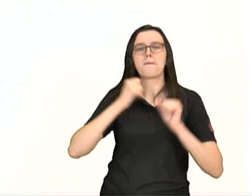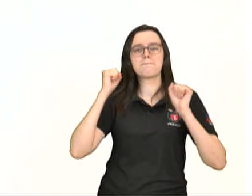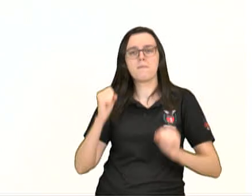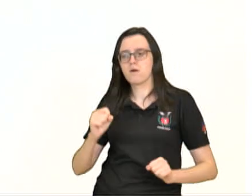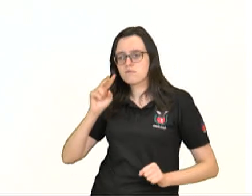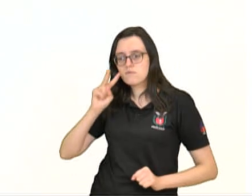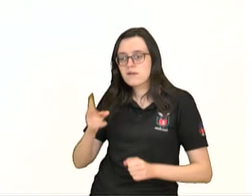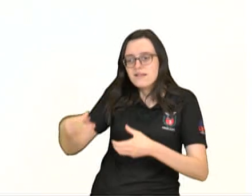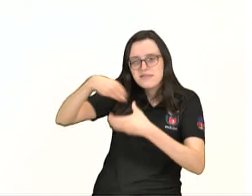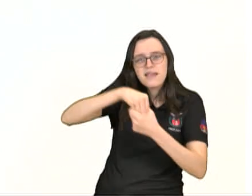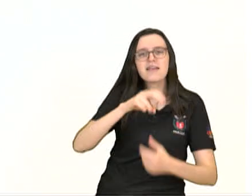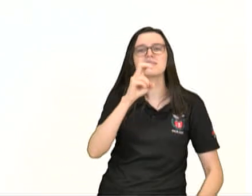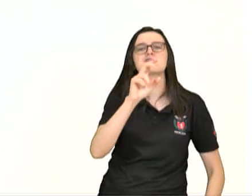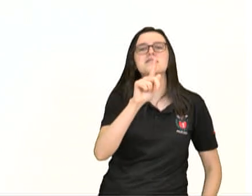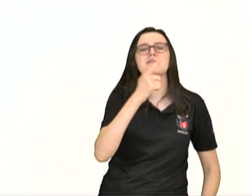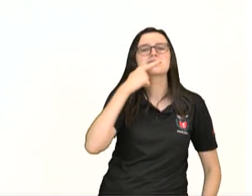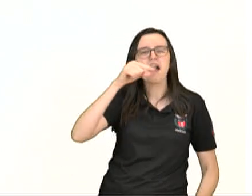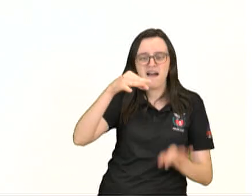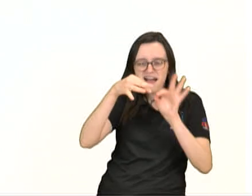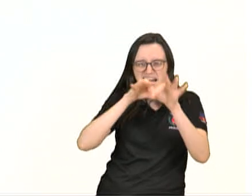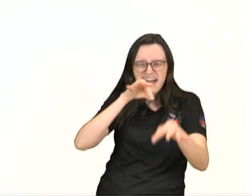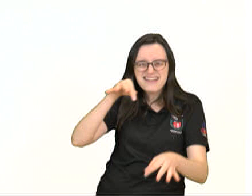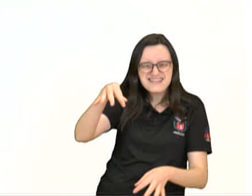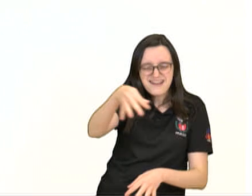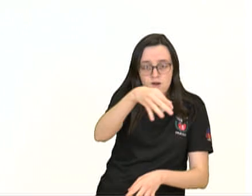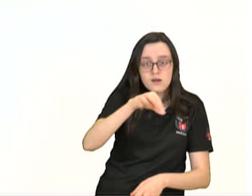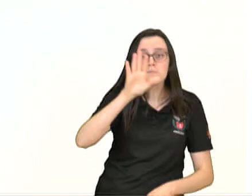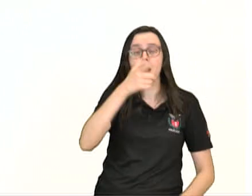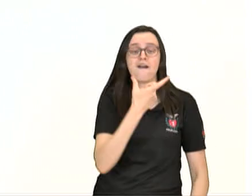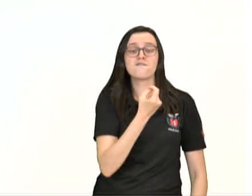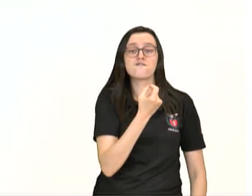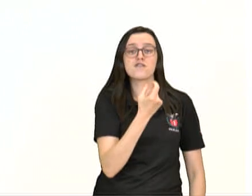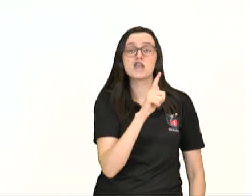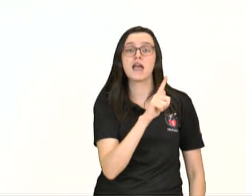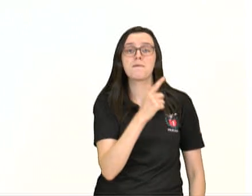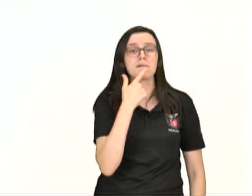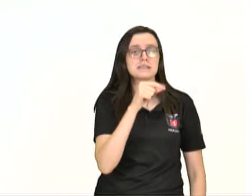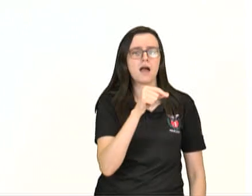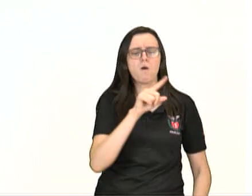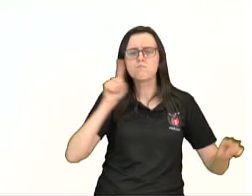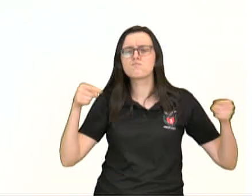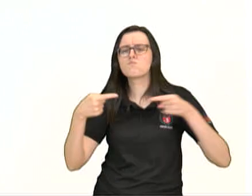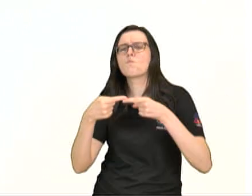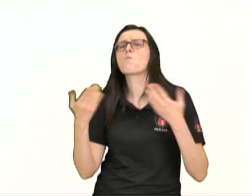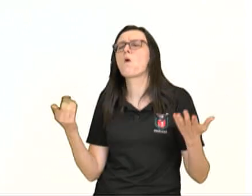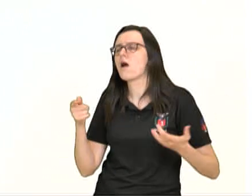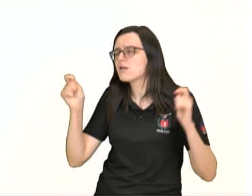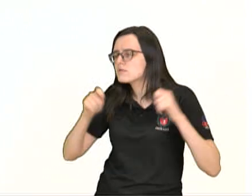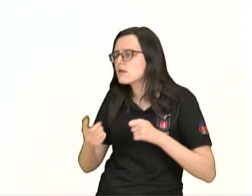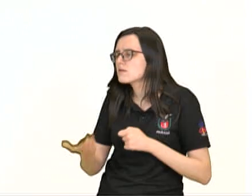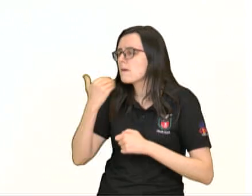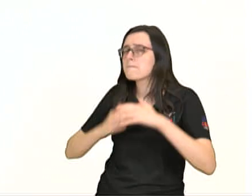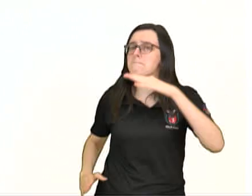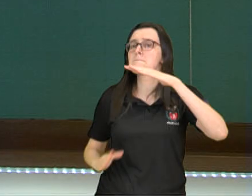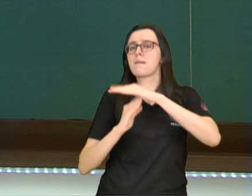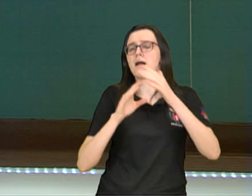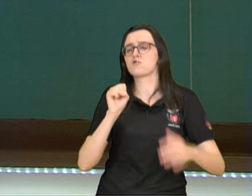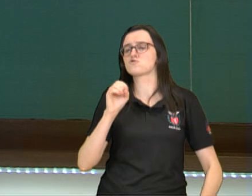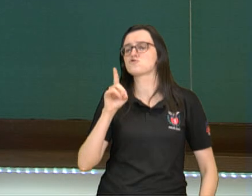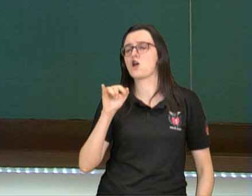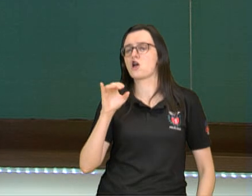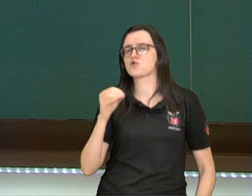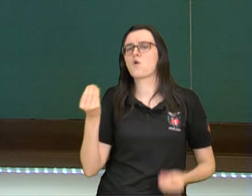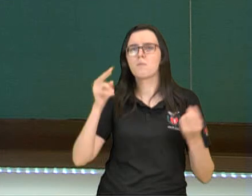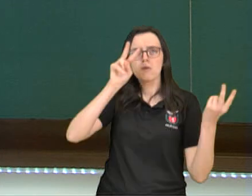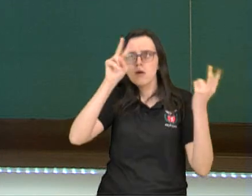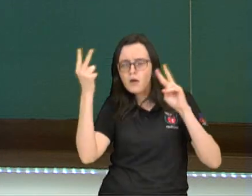em 5 gramas de sal, então, em 20 gramas de sal, qual seria o valor da ingestão máxima de sódio se a gente